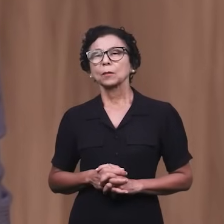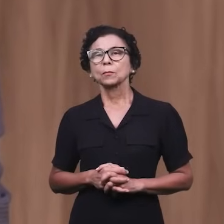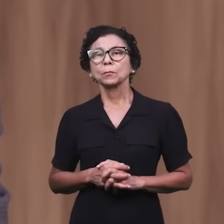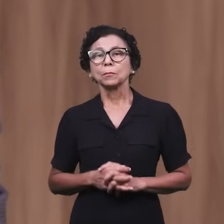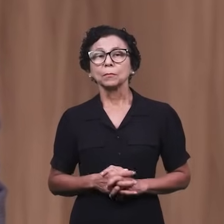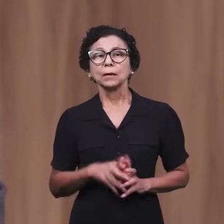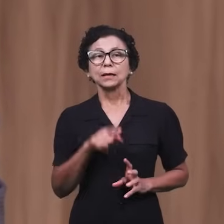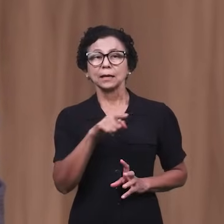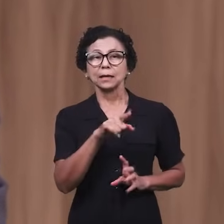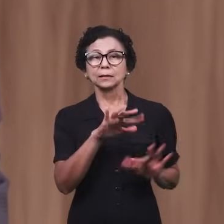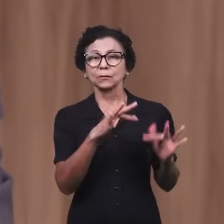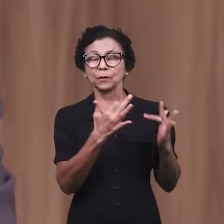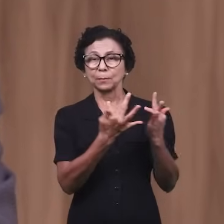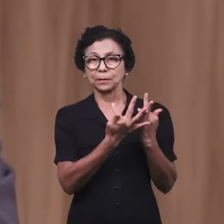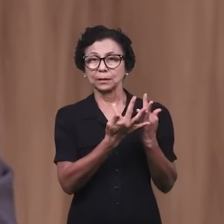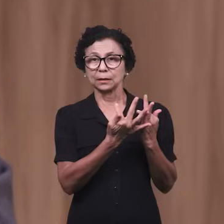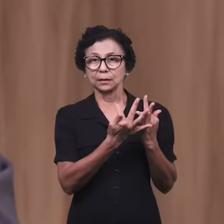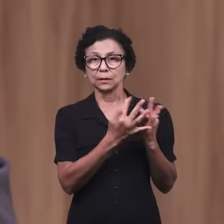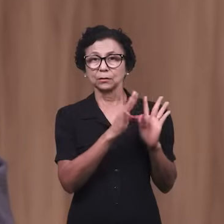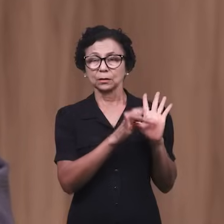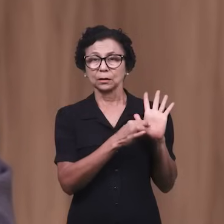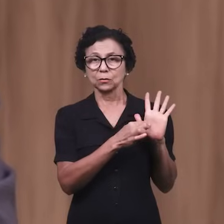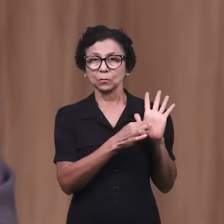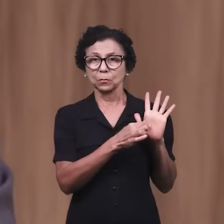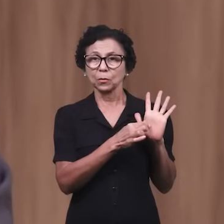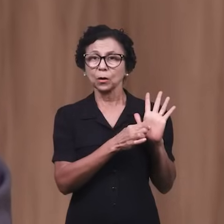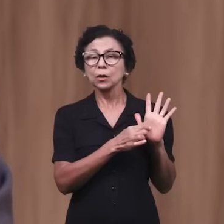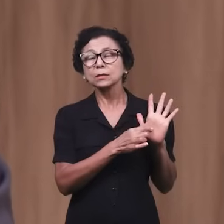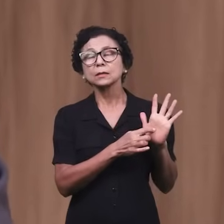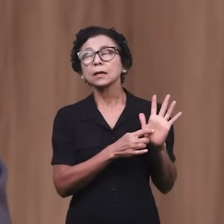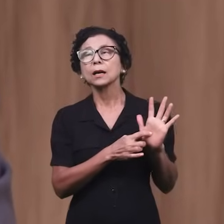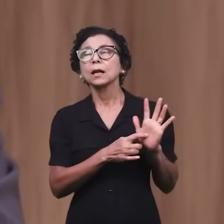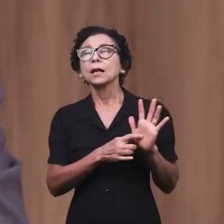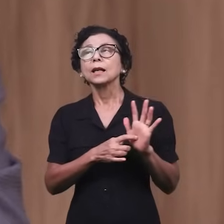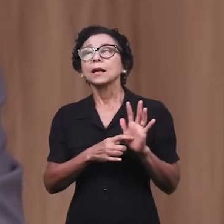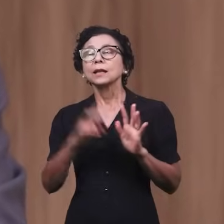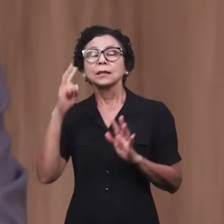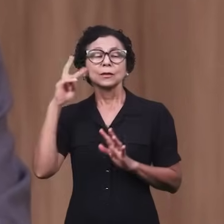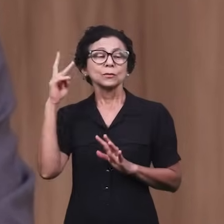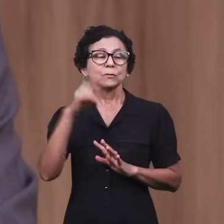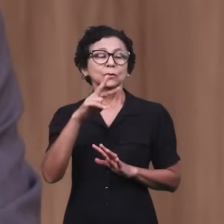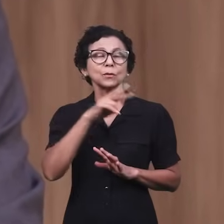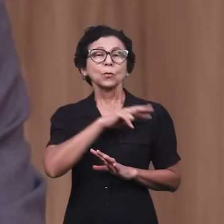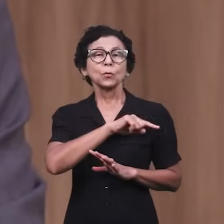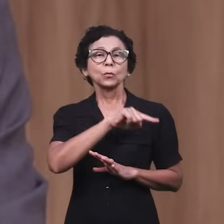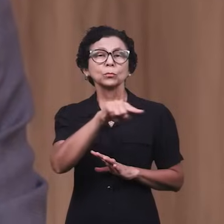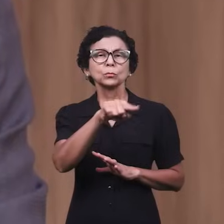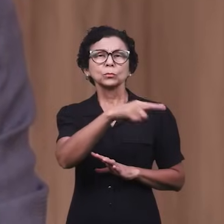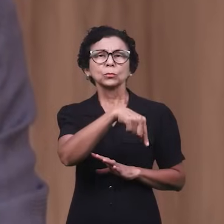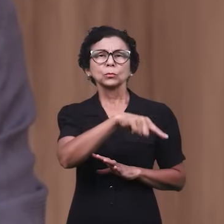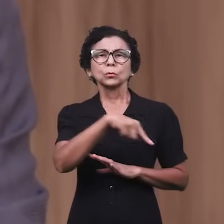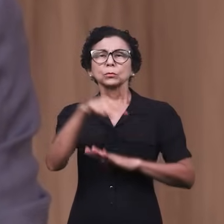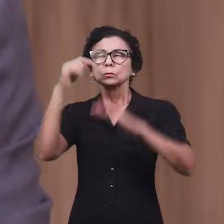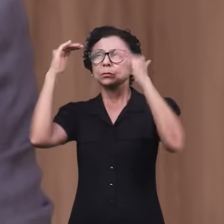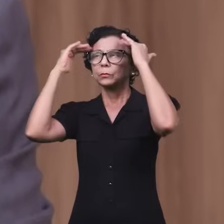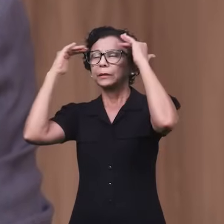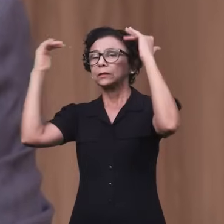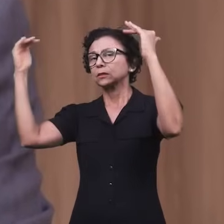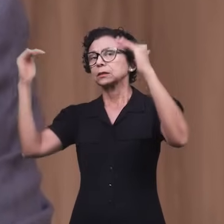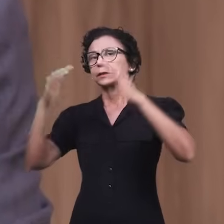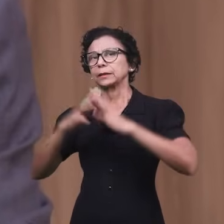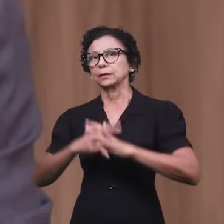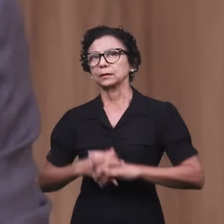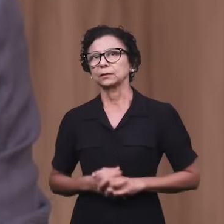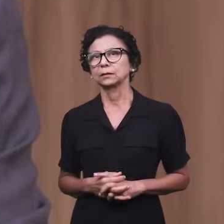né não mostra que às vezes as pessoas tem Qual o segredo de uma família feliz né não tem família perfeita e não mostra também eles